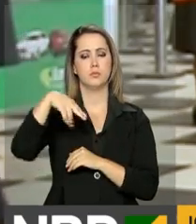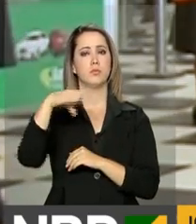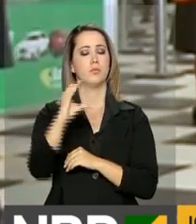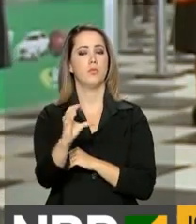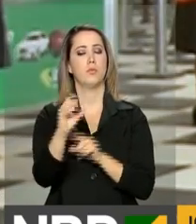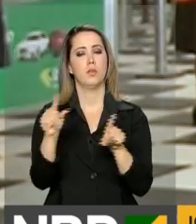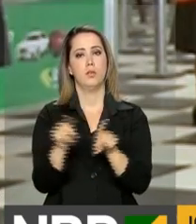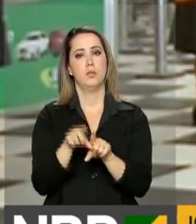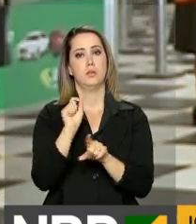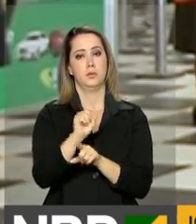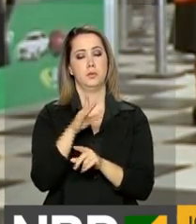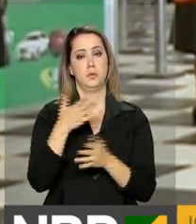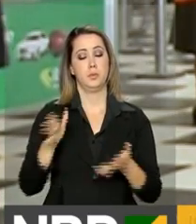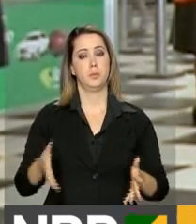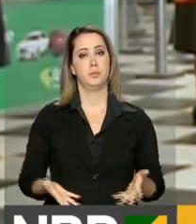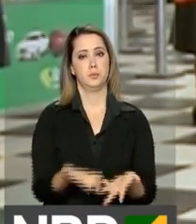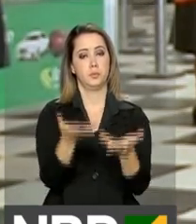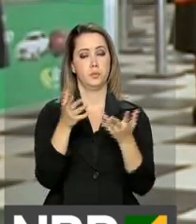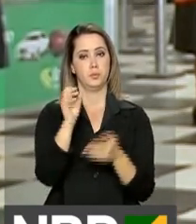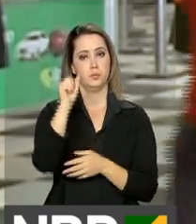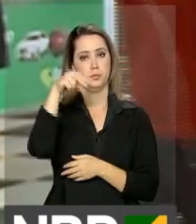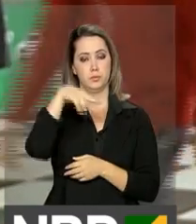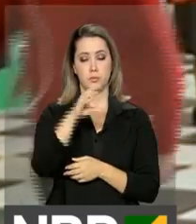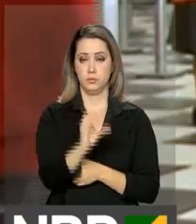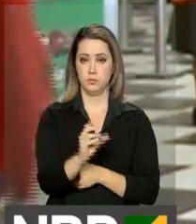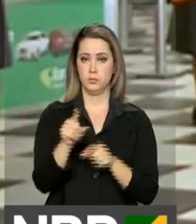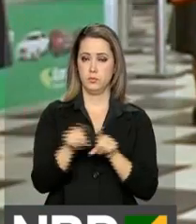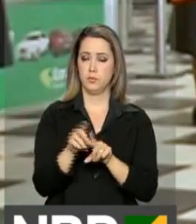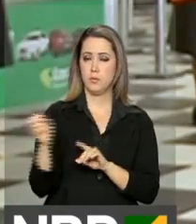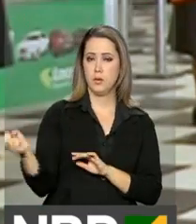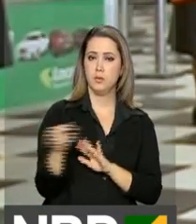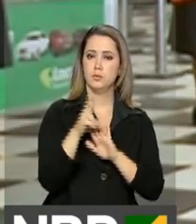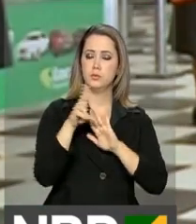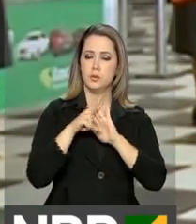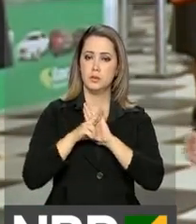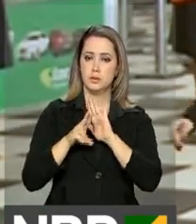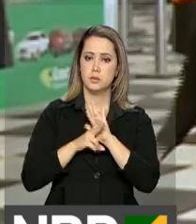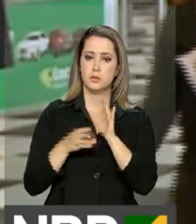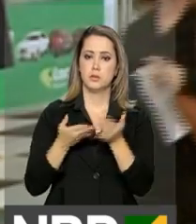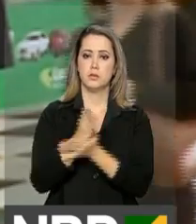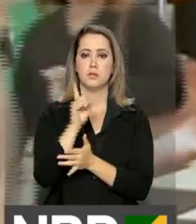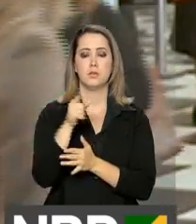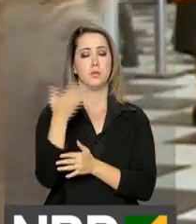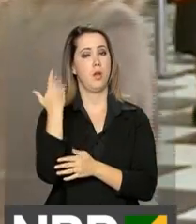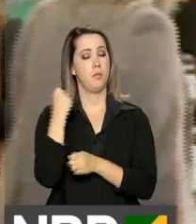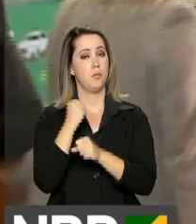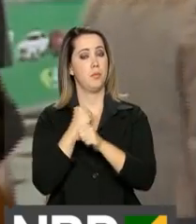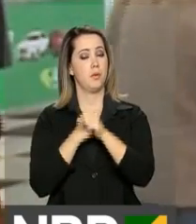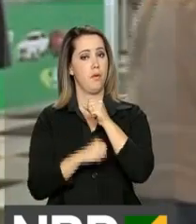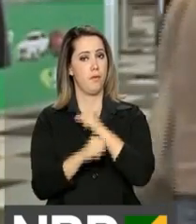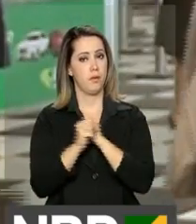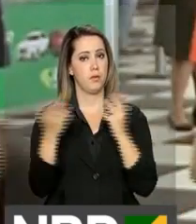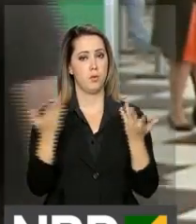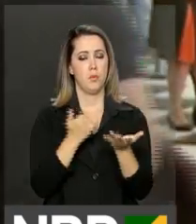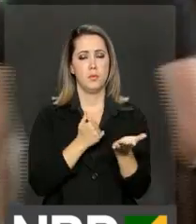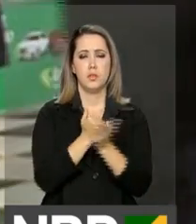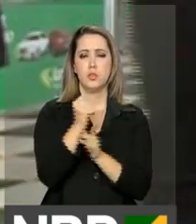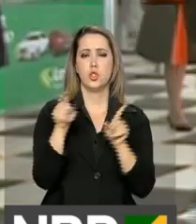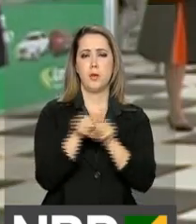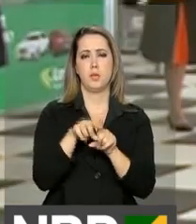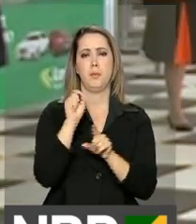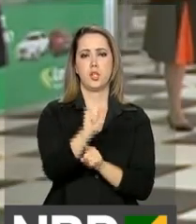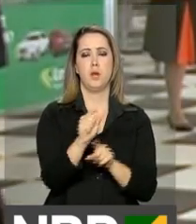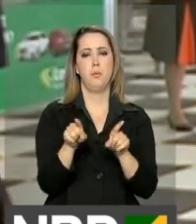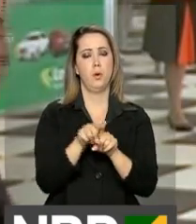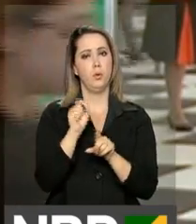promovidas pela agência nacional de aviação civil as novas regras foram aprovadas no fim do ano passado e começará a valer no mês de março